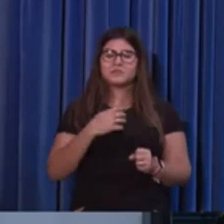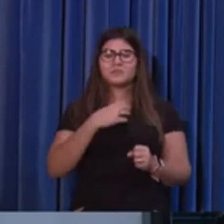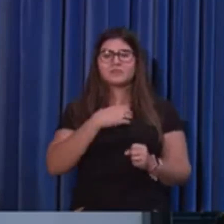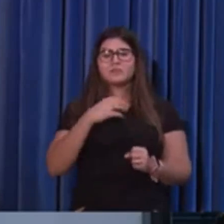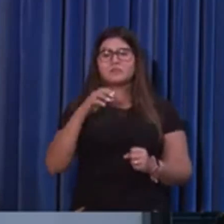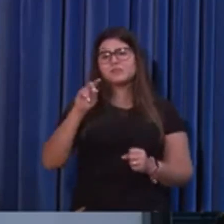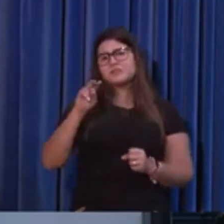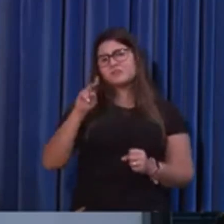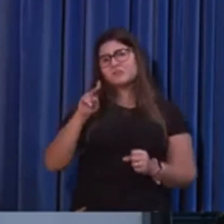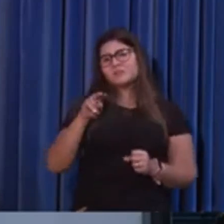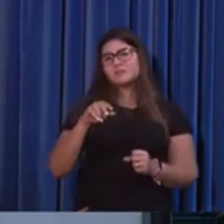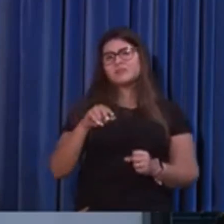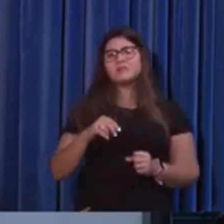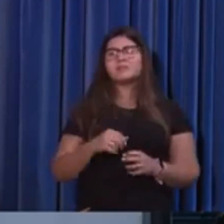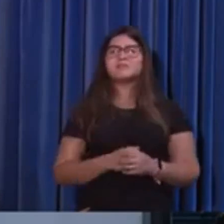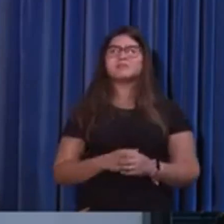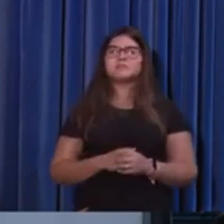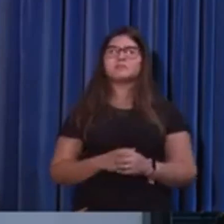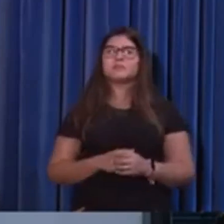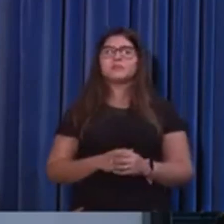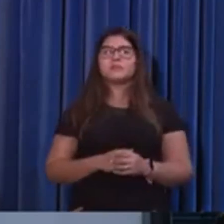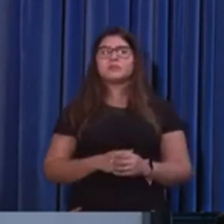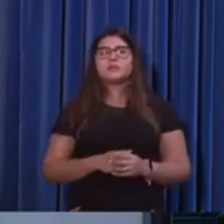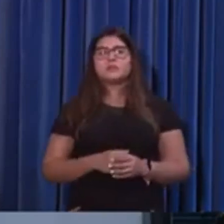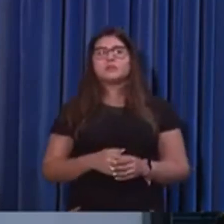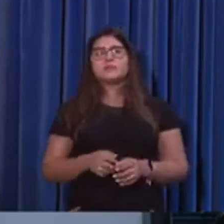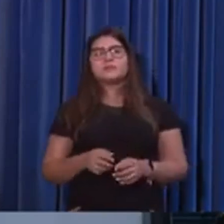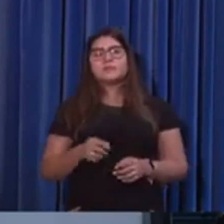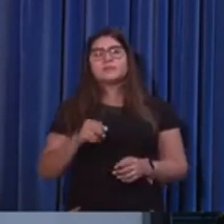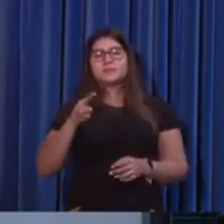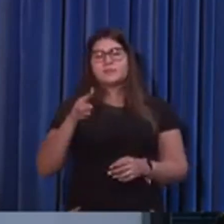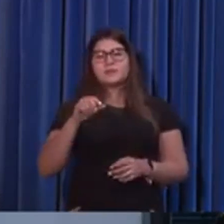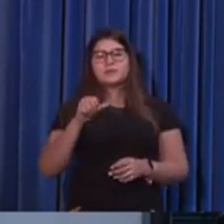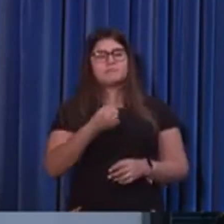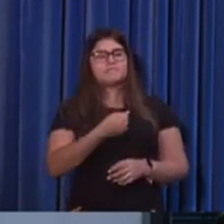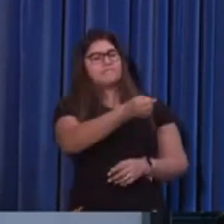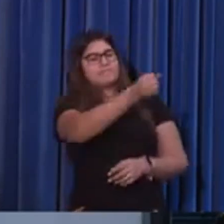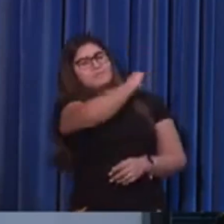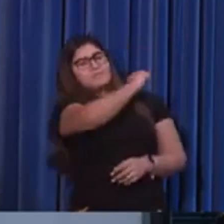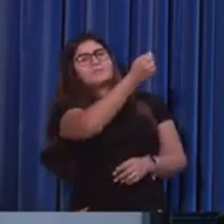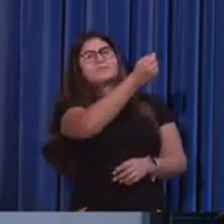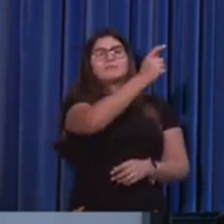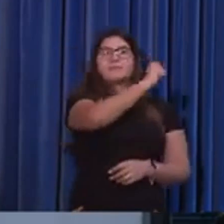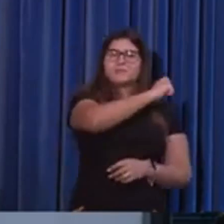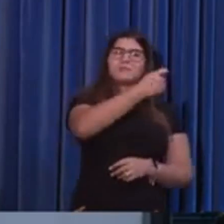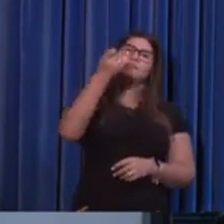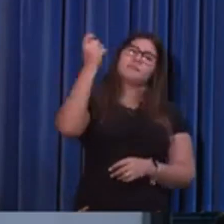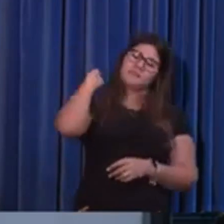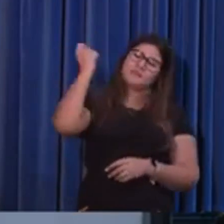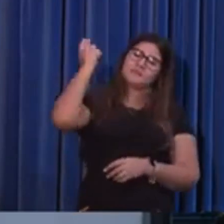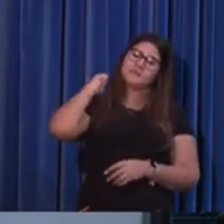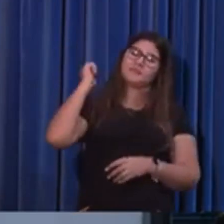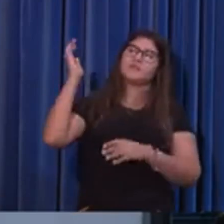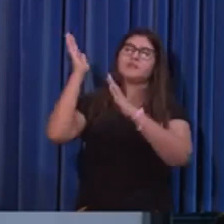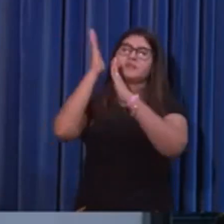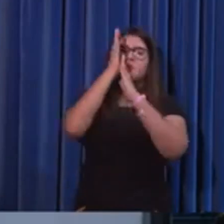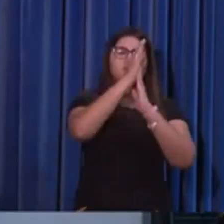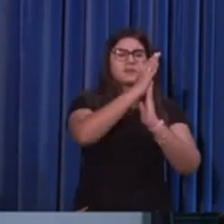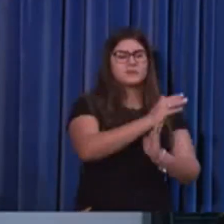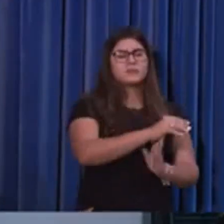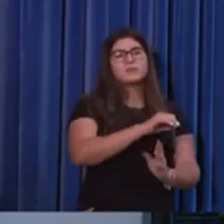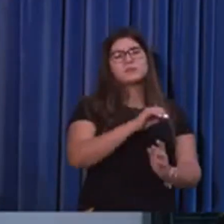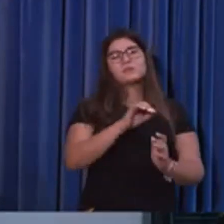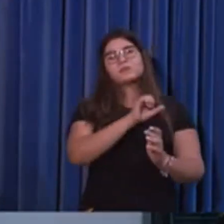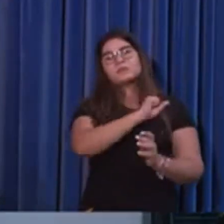que diante dos açoites louvaram ao Senhor no meio da prisão. Deus separou um